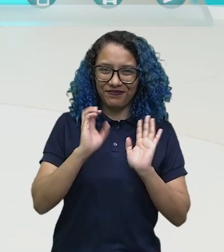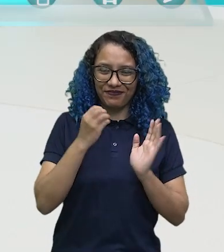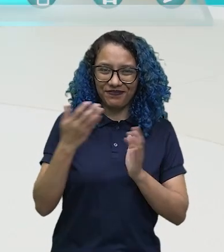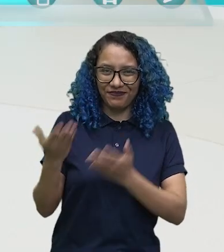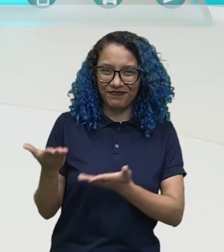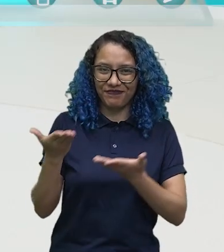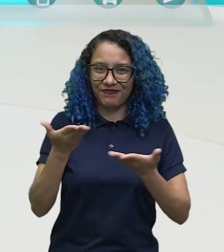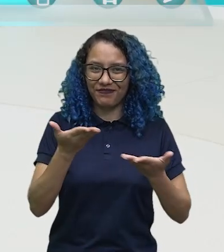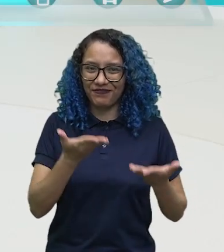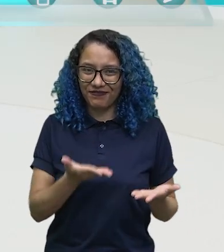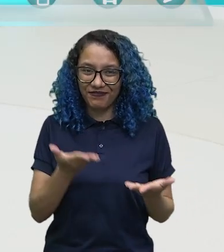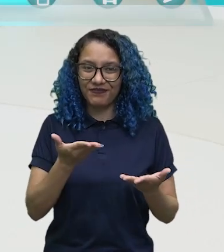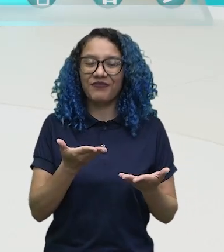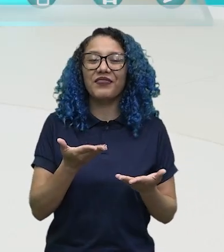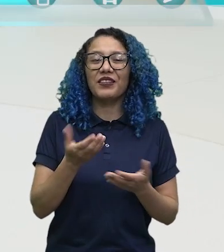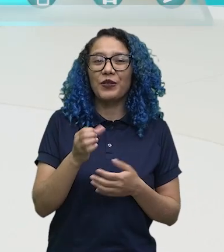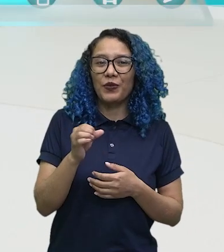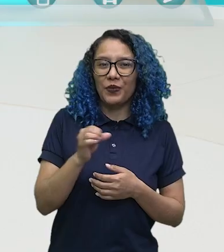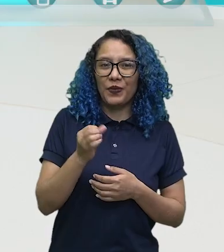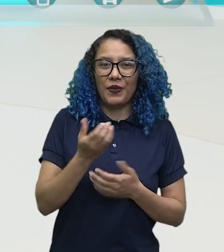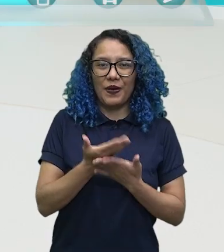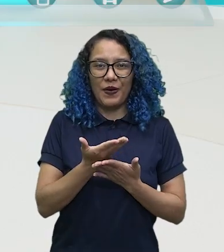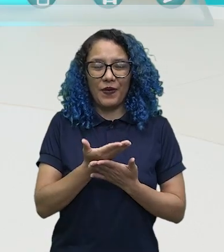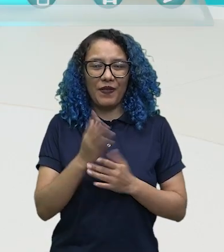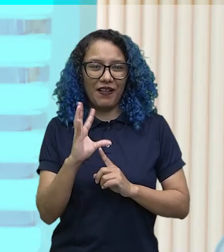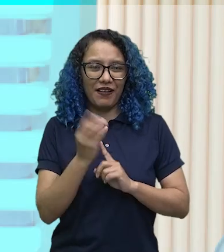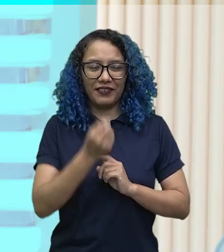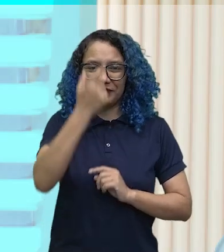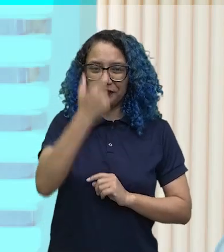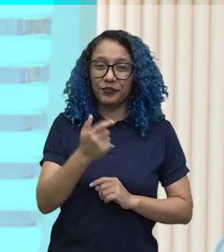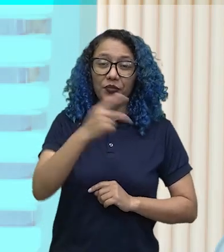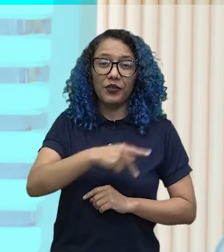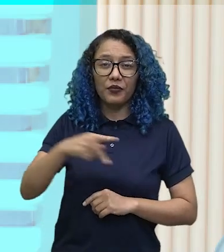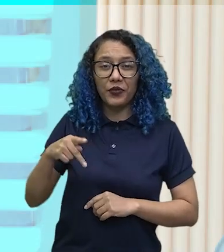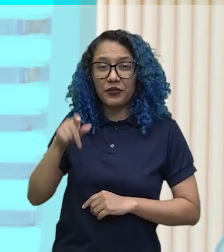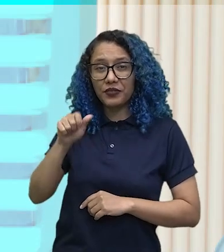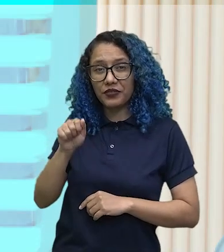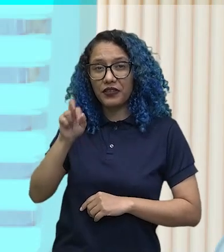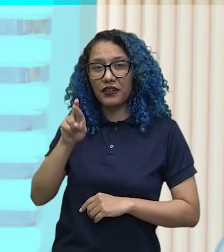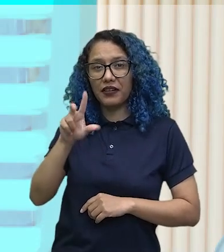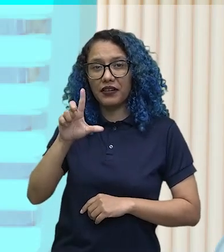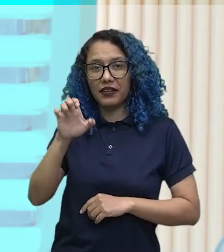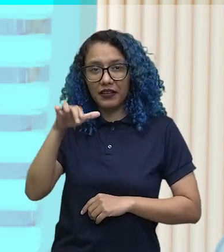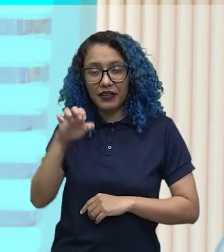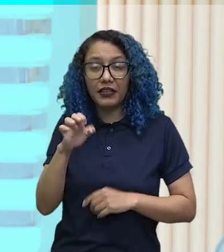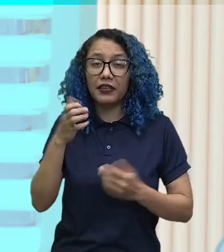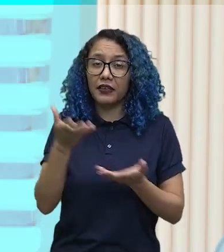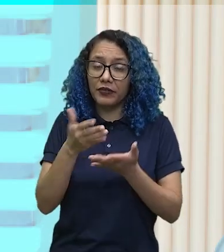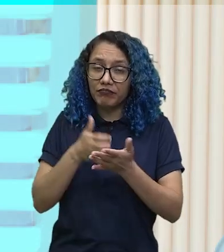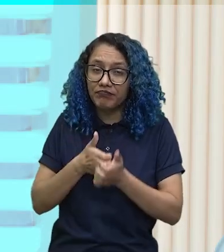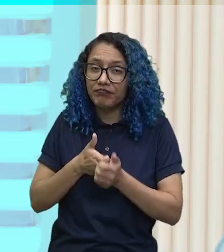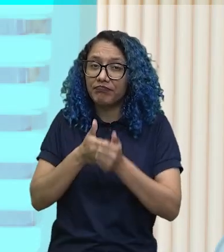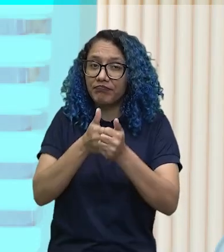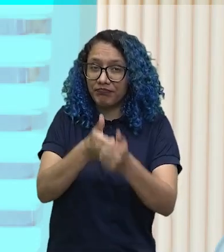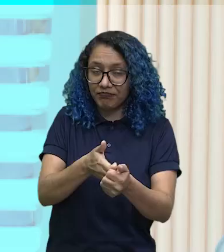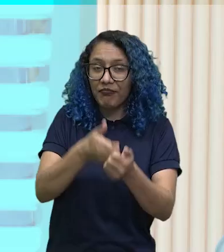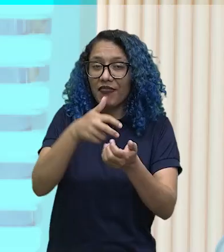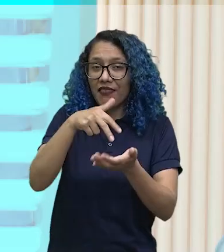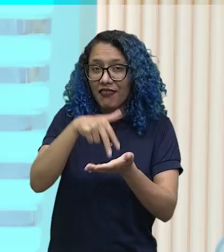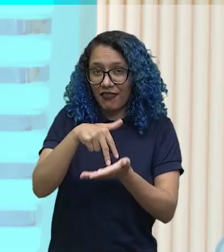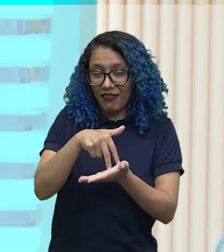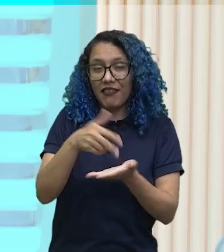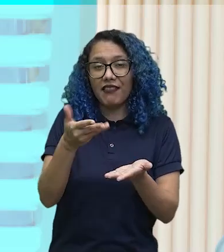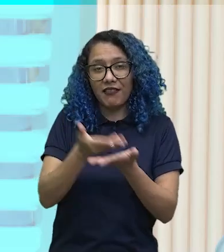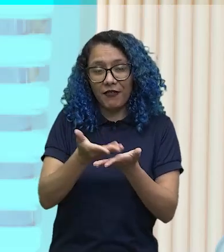Olá, sejam bem-vindos à nona aula de artes. Eu sou a professora Arlene Azulay e vou acompanhá-los nesta